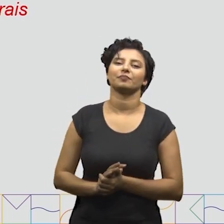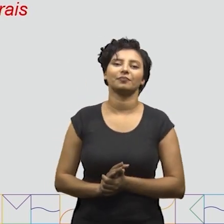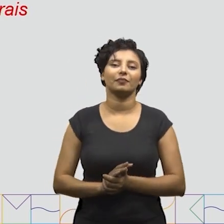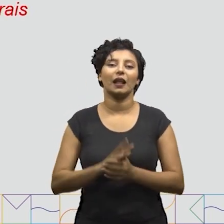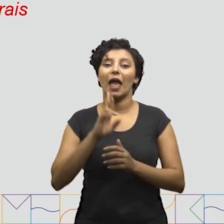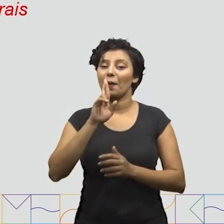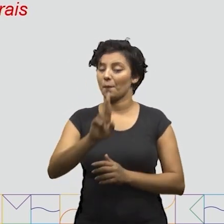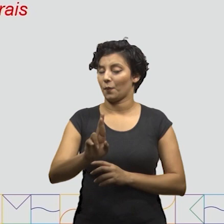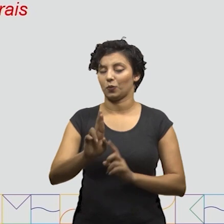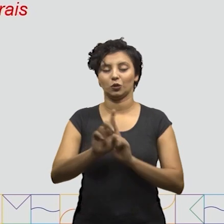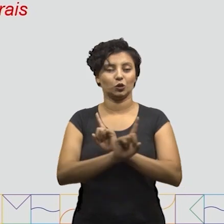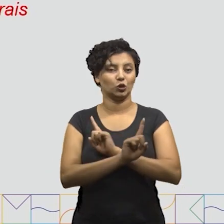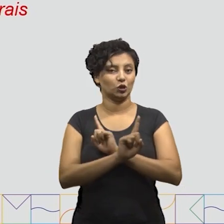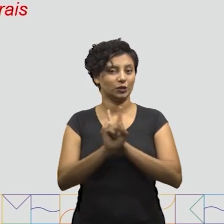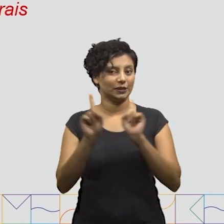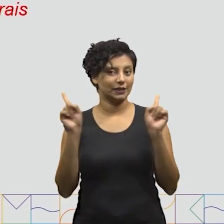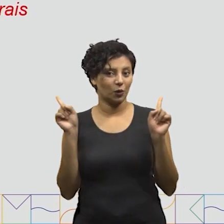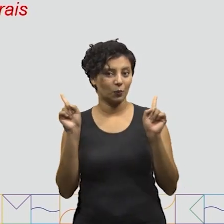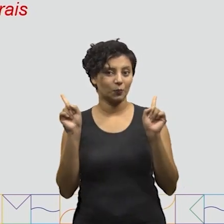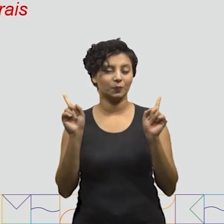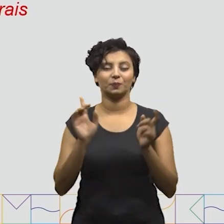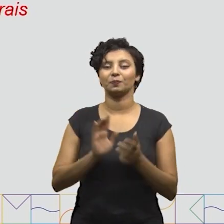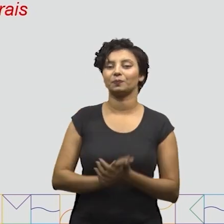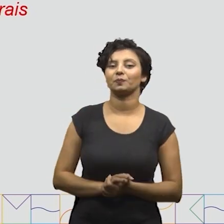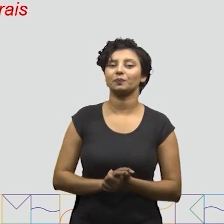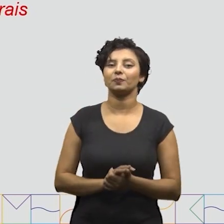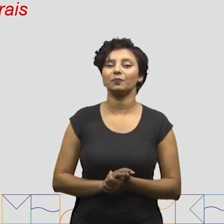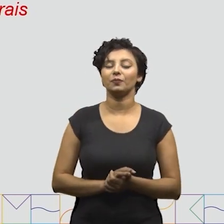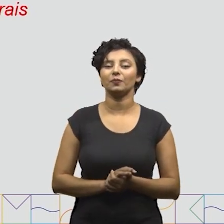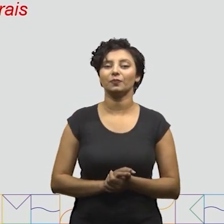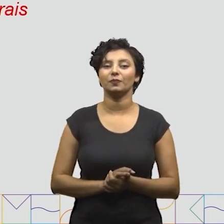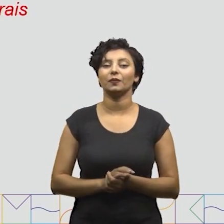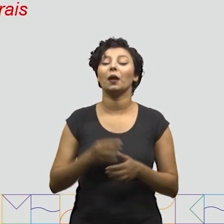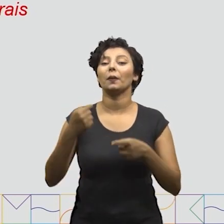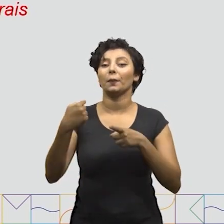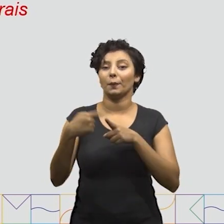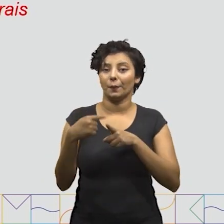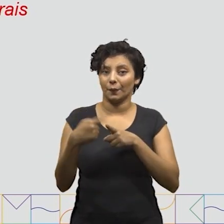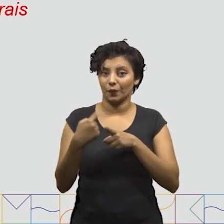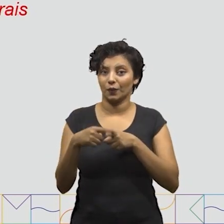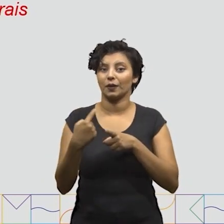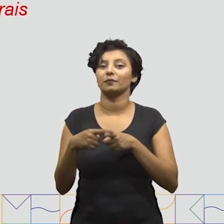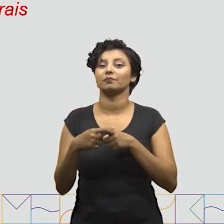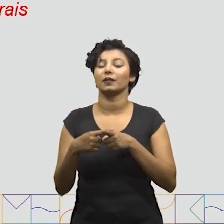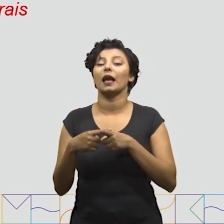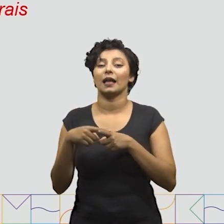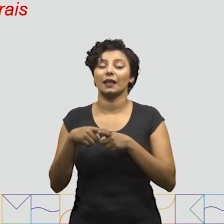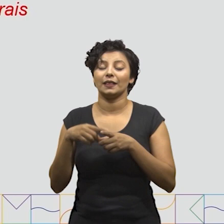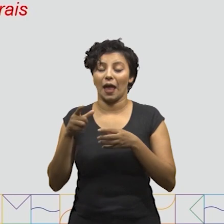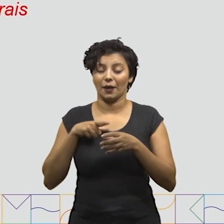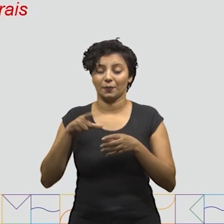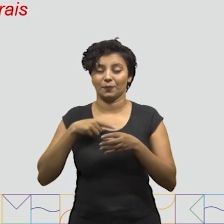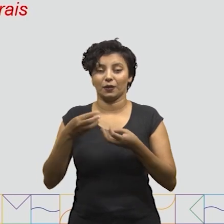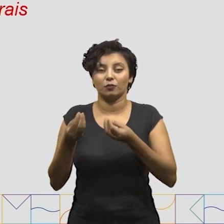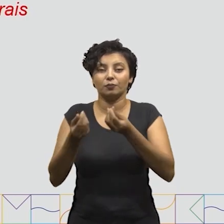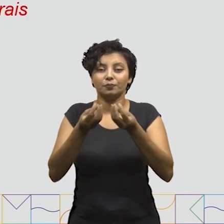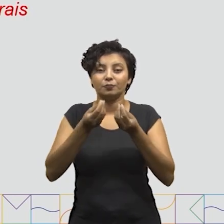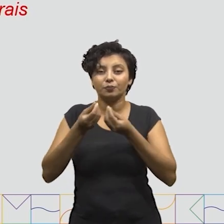espermatozoides? A resposta da segunda pergunta é não, pois